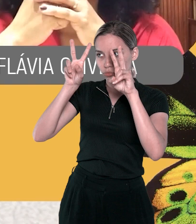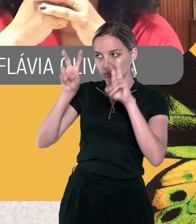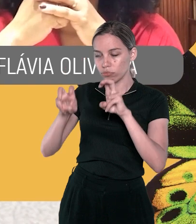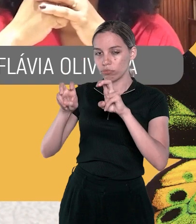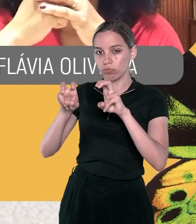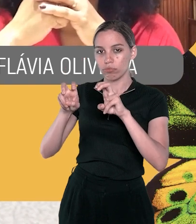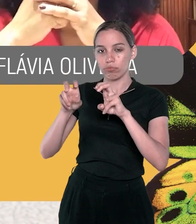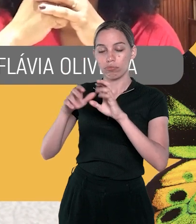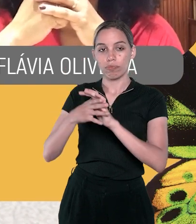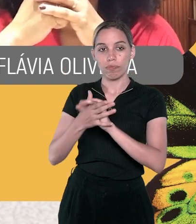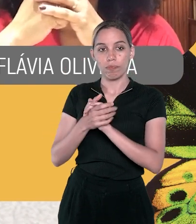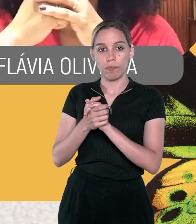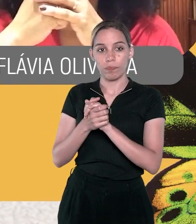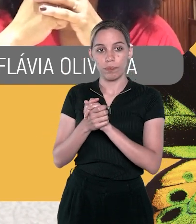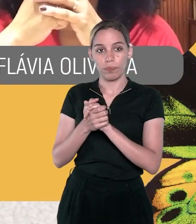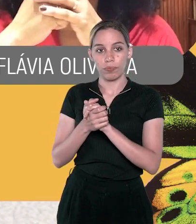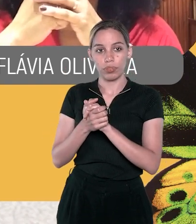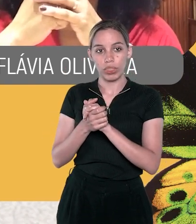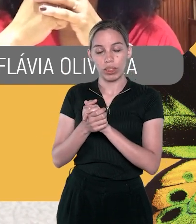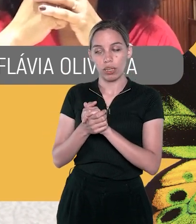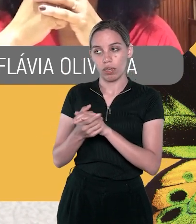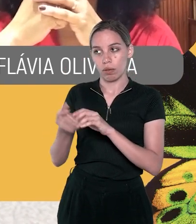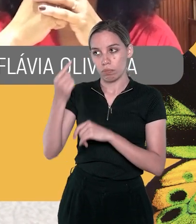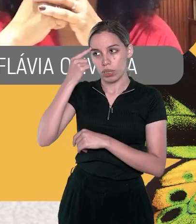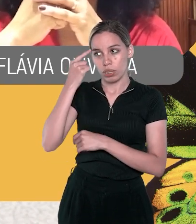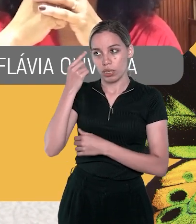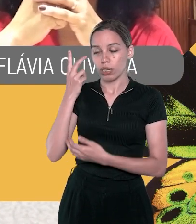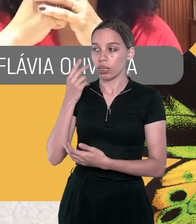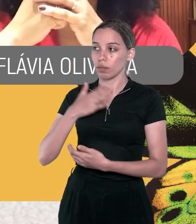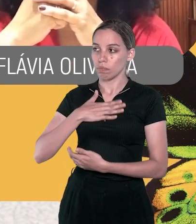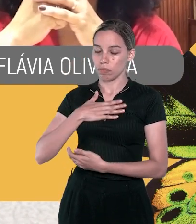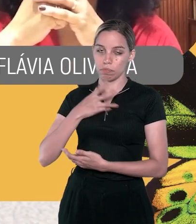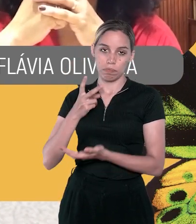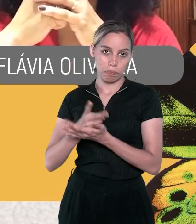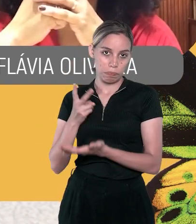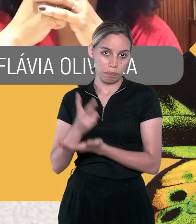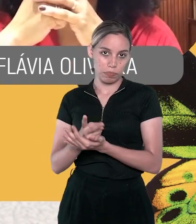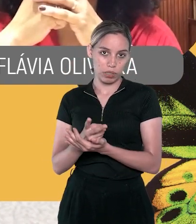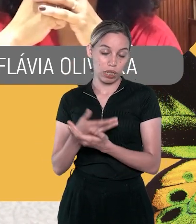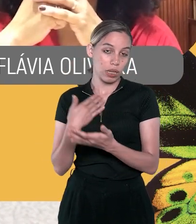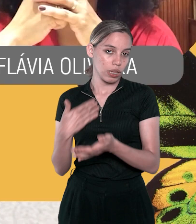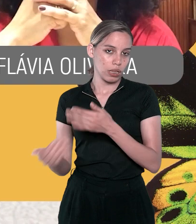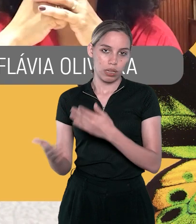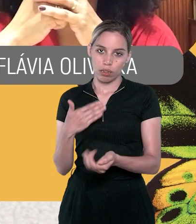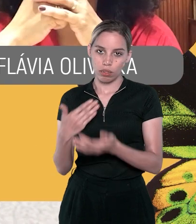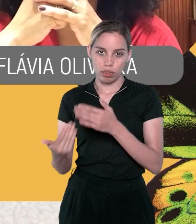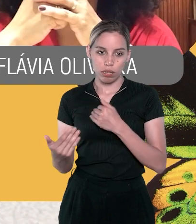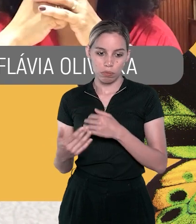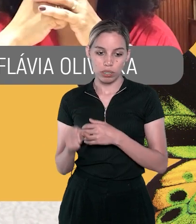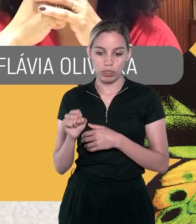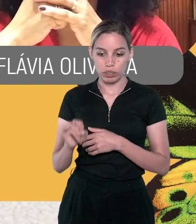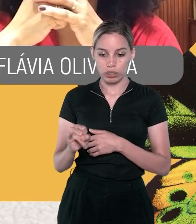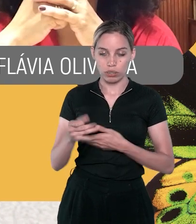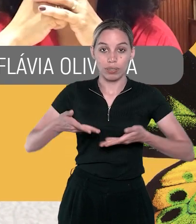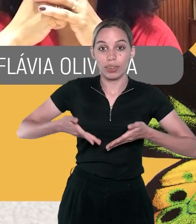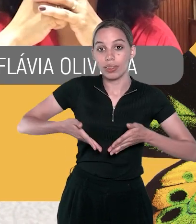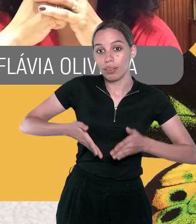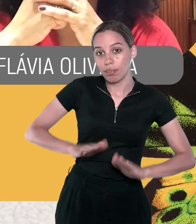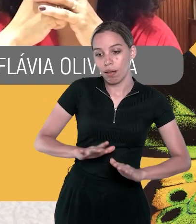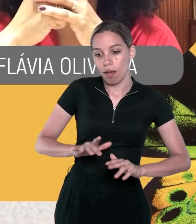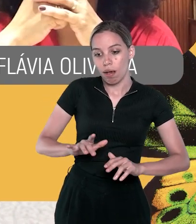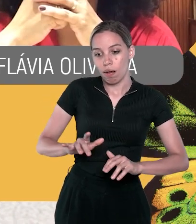fazendo assim uma etnografia de mim mesmo, né, é a seguinte: independentemente de você vir de uma família rica ou